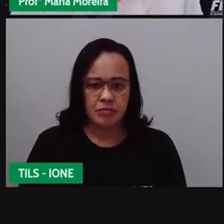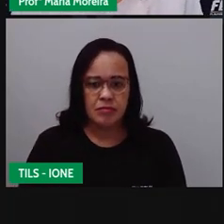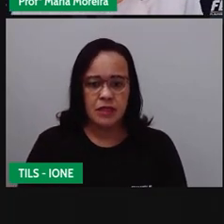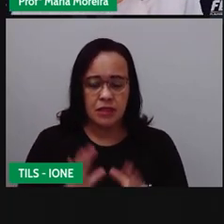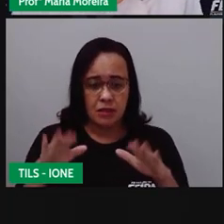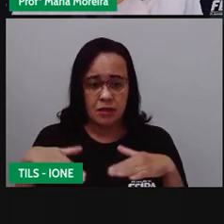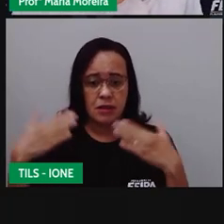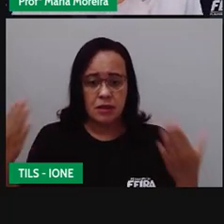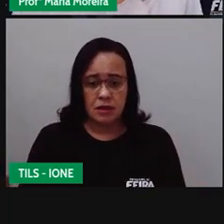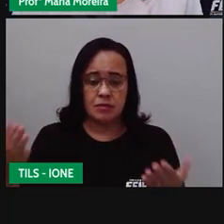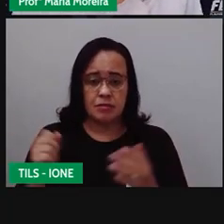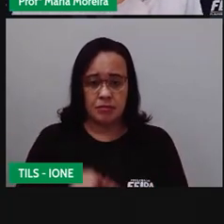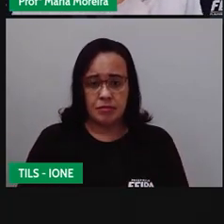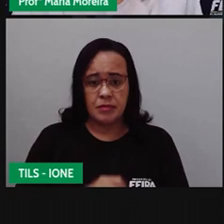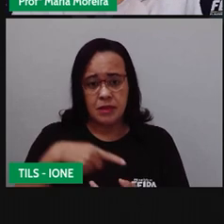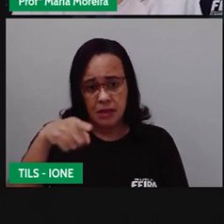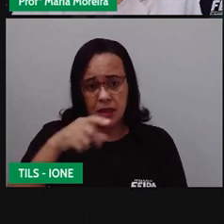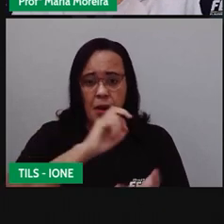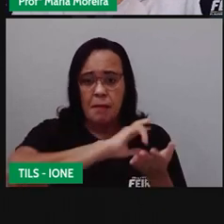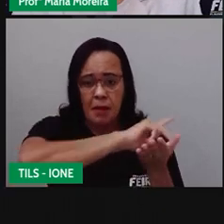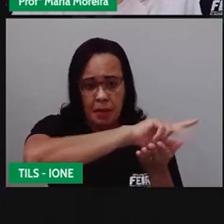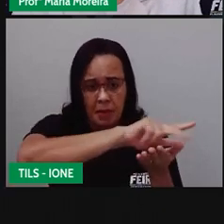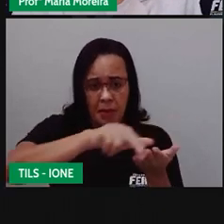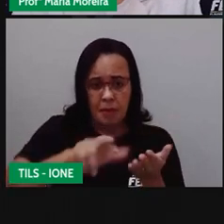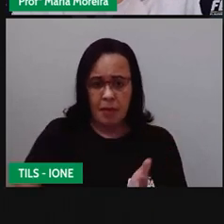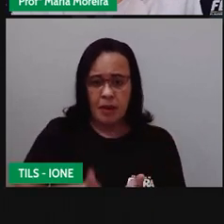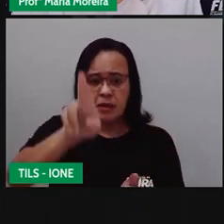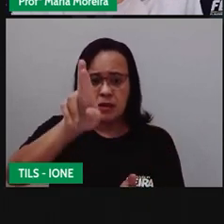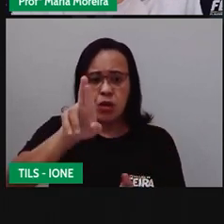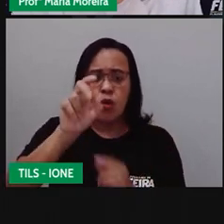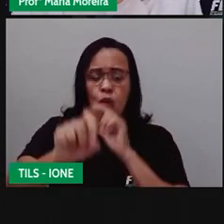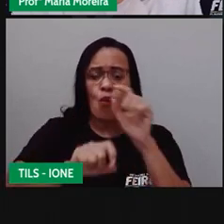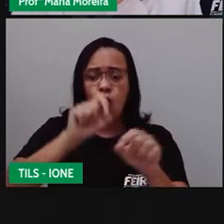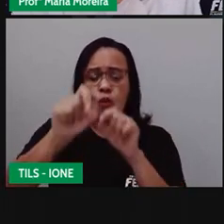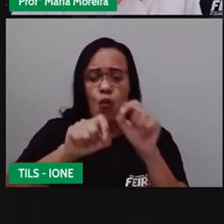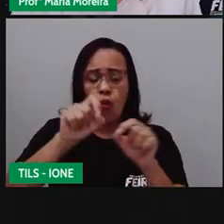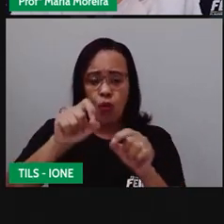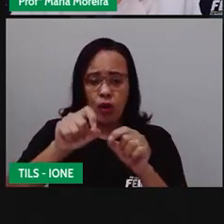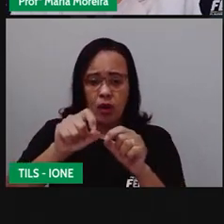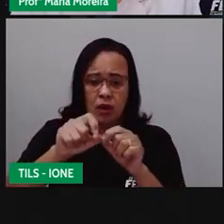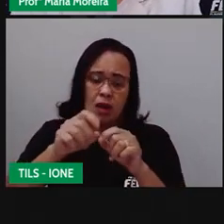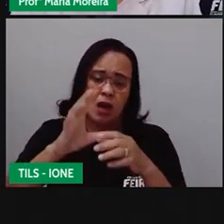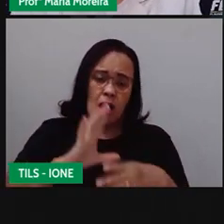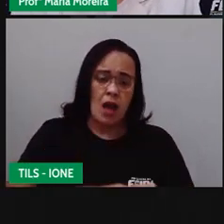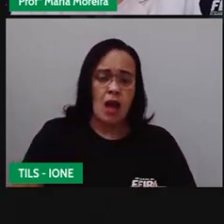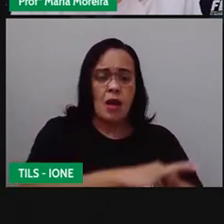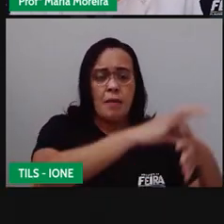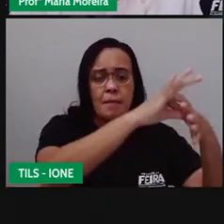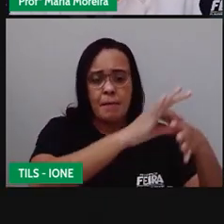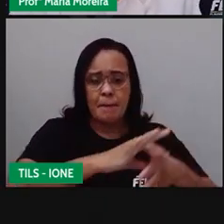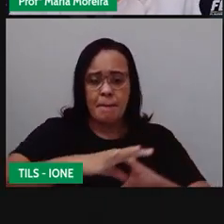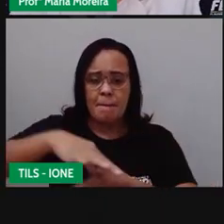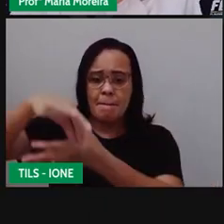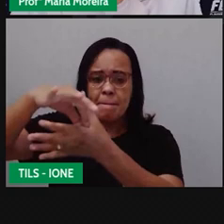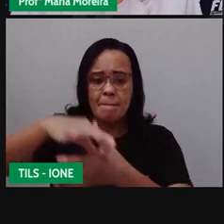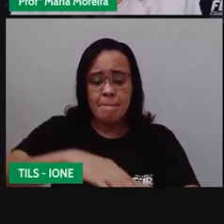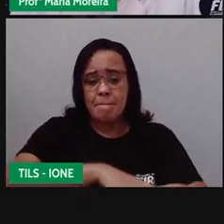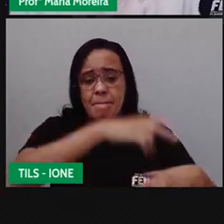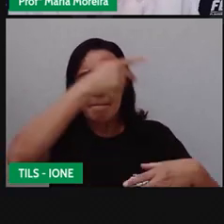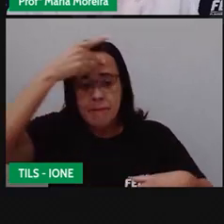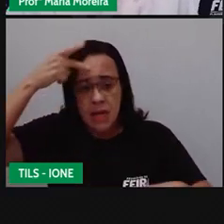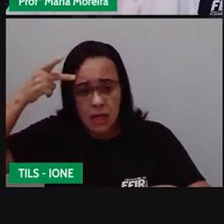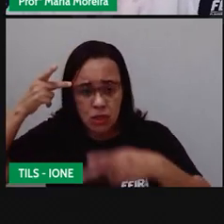Bom, os meios de transporte são responsáveis, né, pelo deslocamento de pessoas,